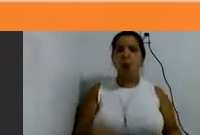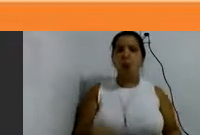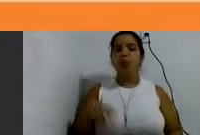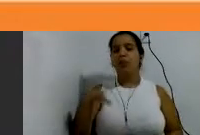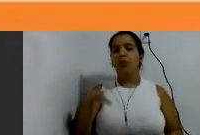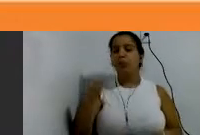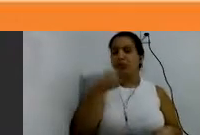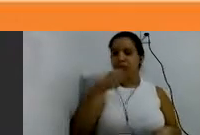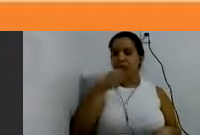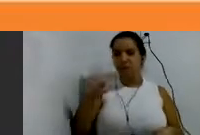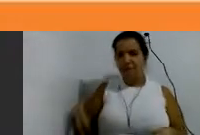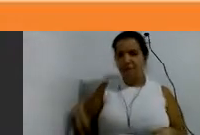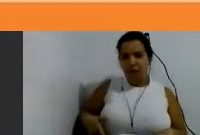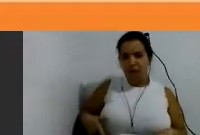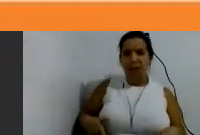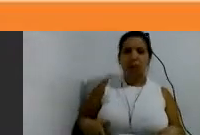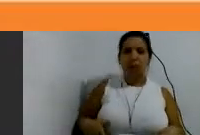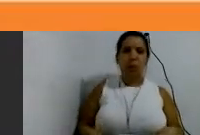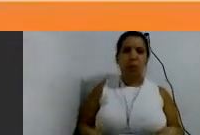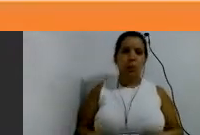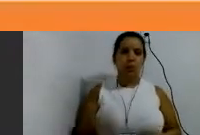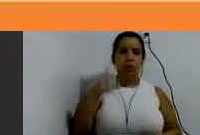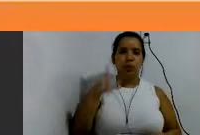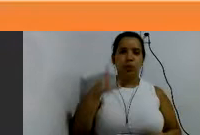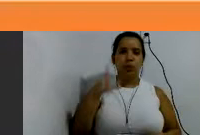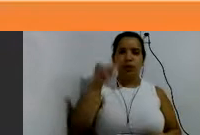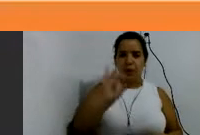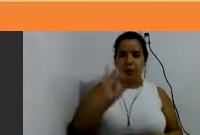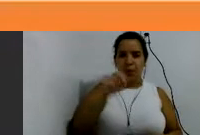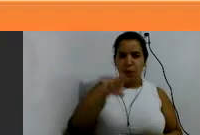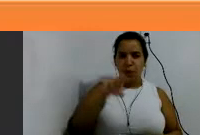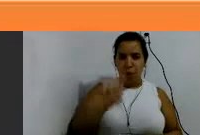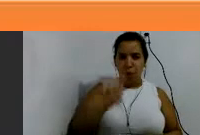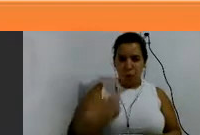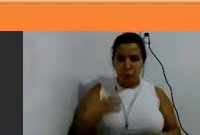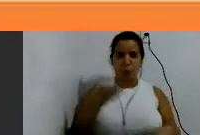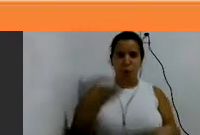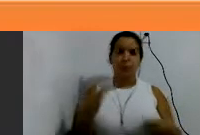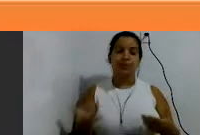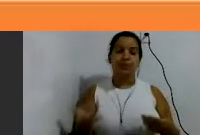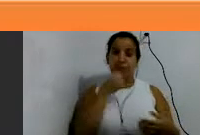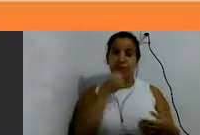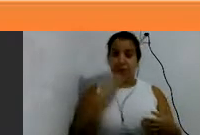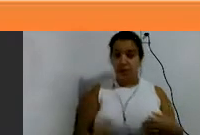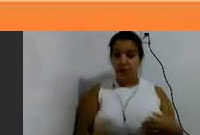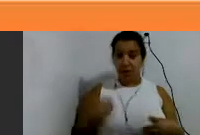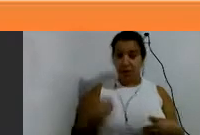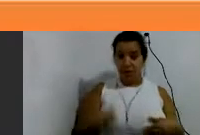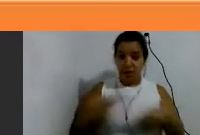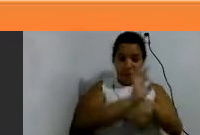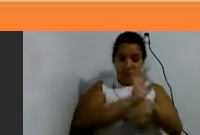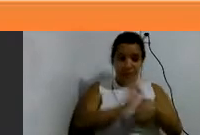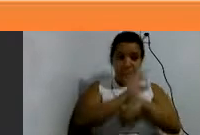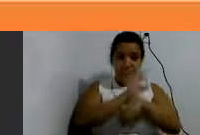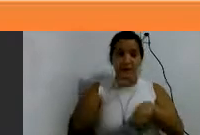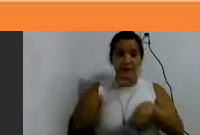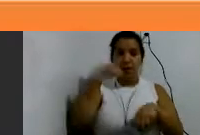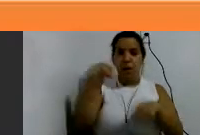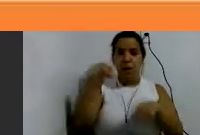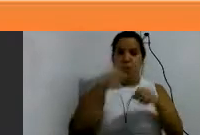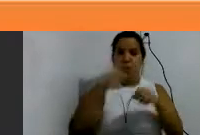baço, rim, intestino, linfonodo. E o parasita fica lá no interior das células mononucleares, que são